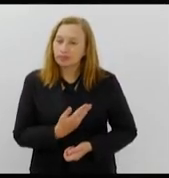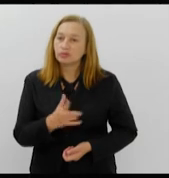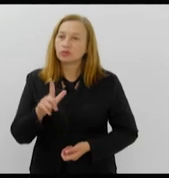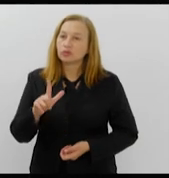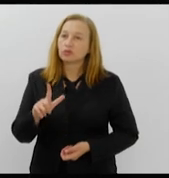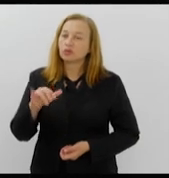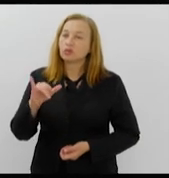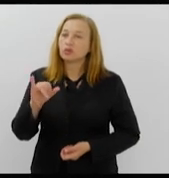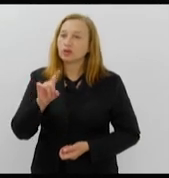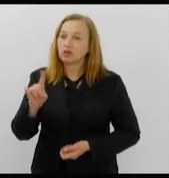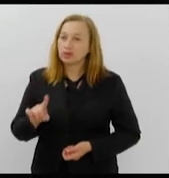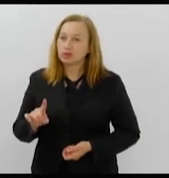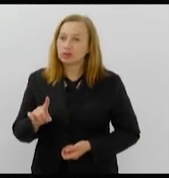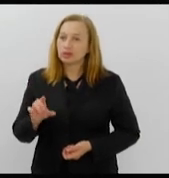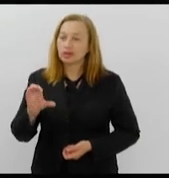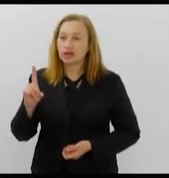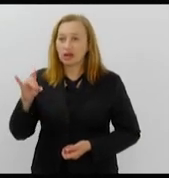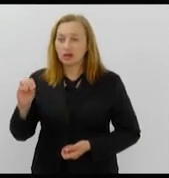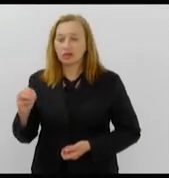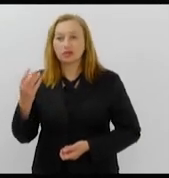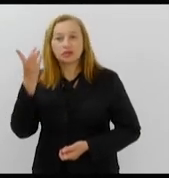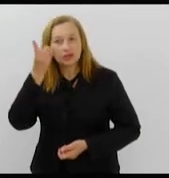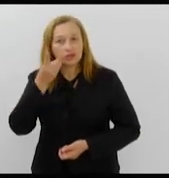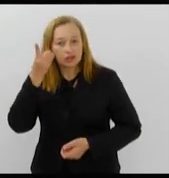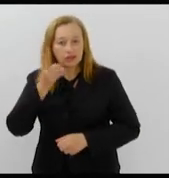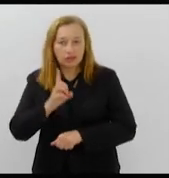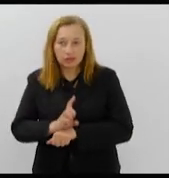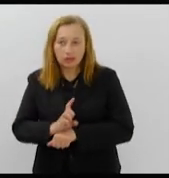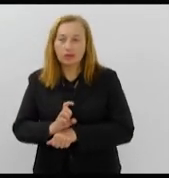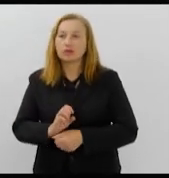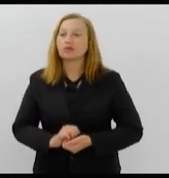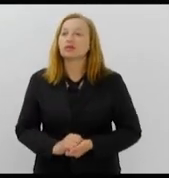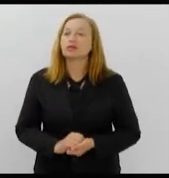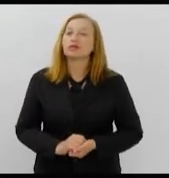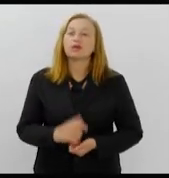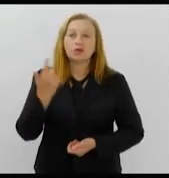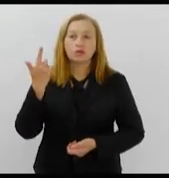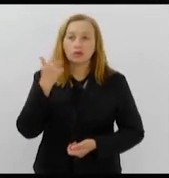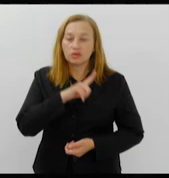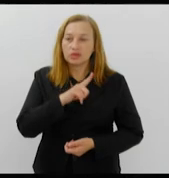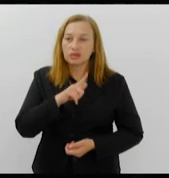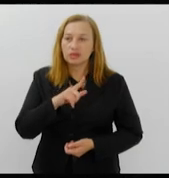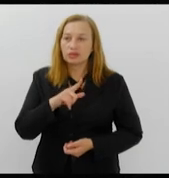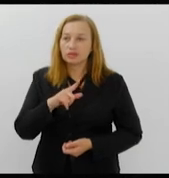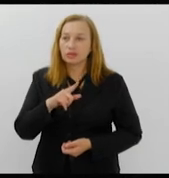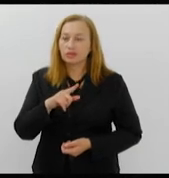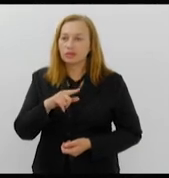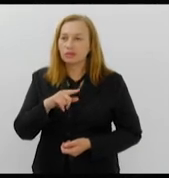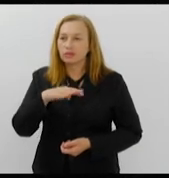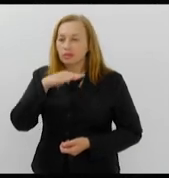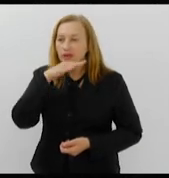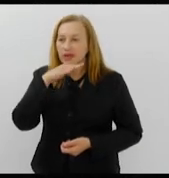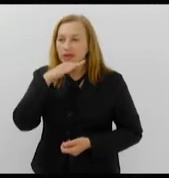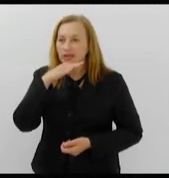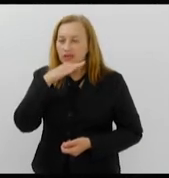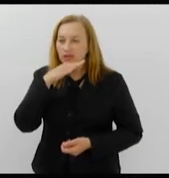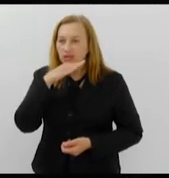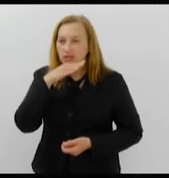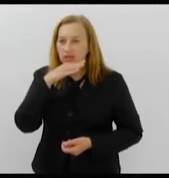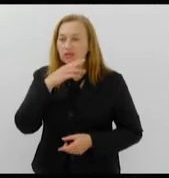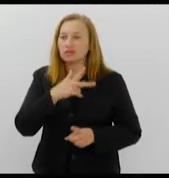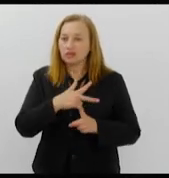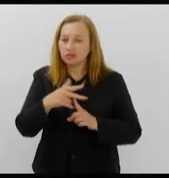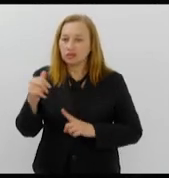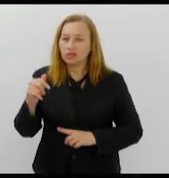Cláudio, nosso deputado estadual, que conseguiu se eleger em Mangaratiba. Parabéns, Luiz